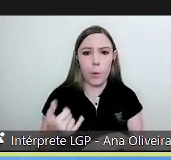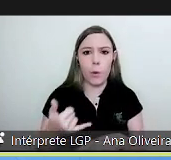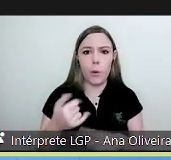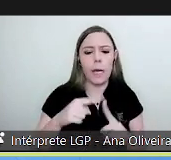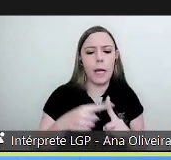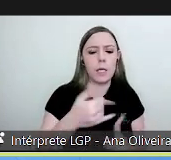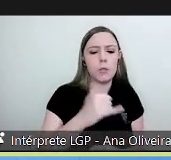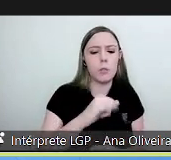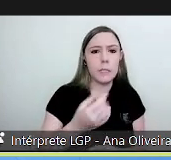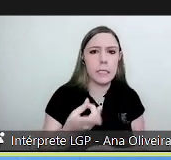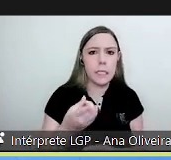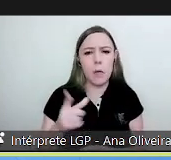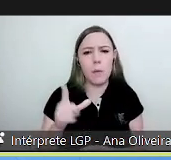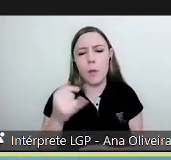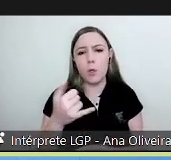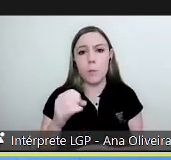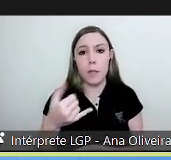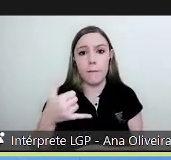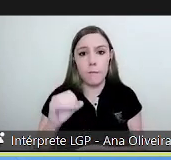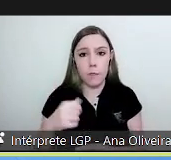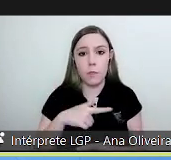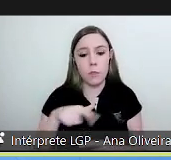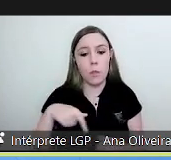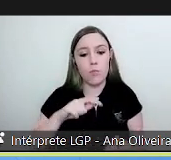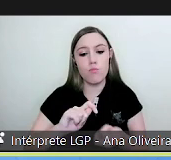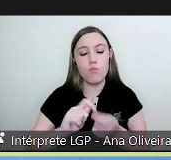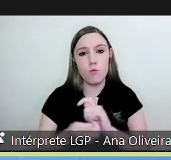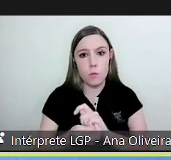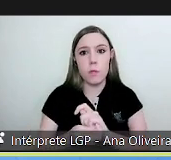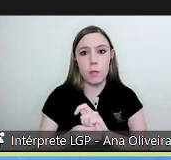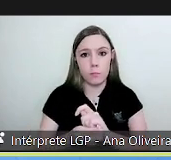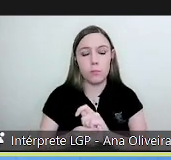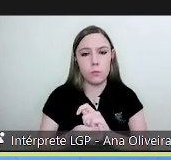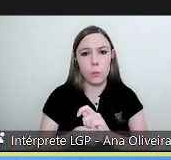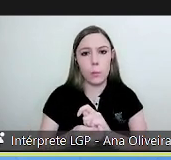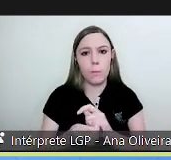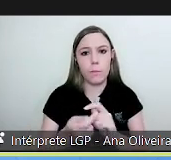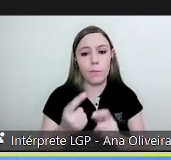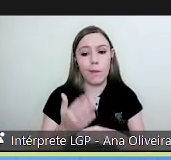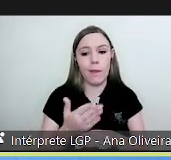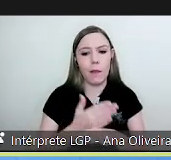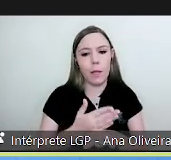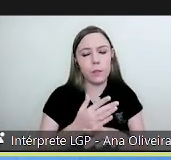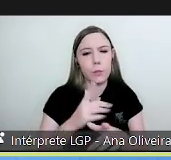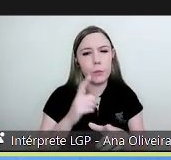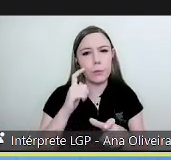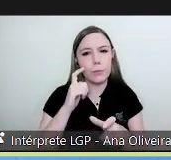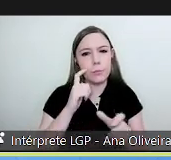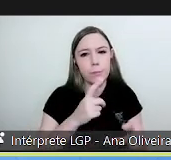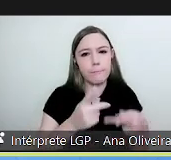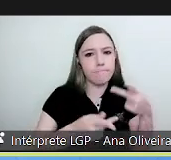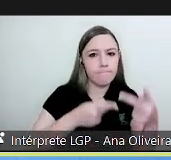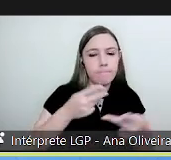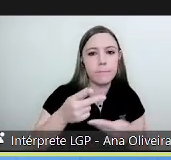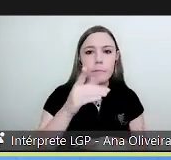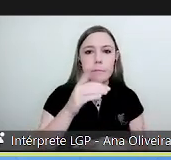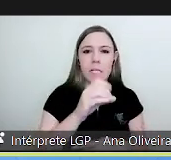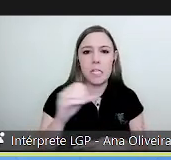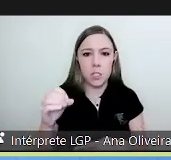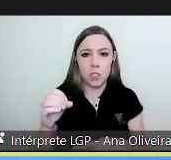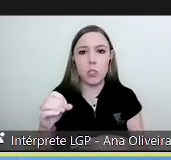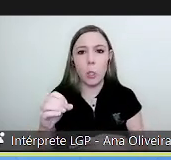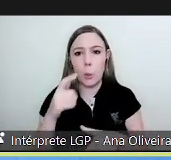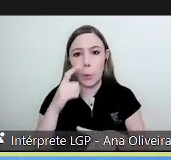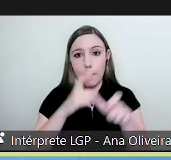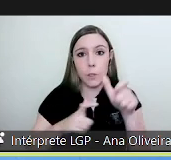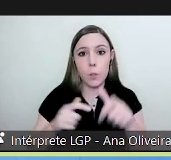2019 e 2020, renovamos, assente numa auscultação de quase 600 stakeholders